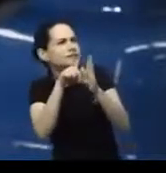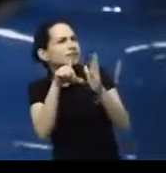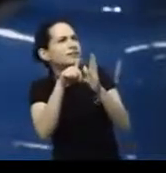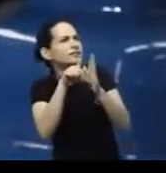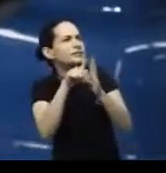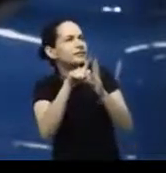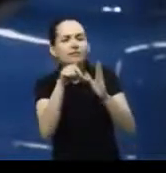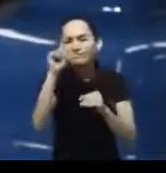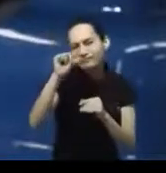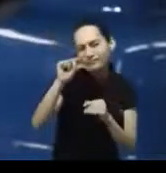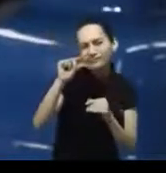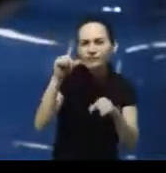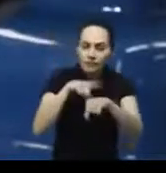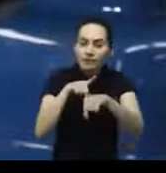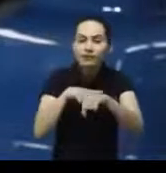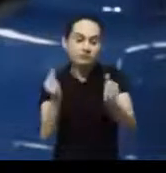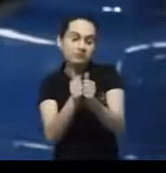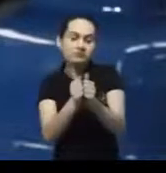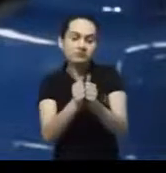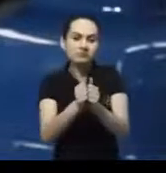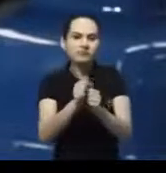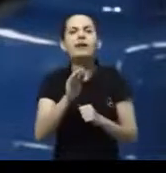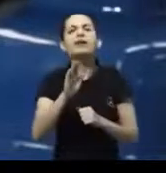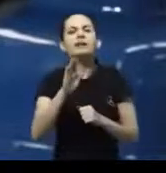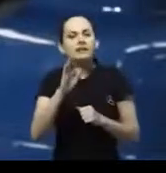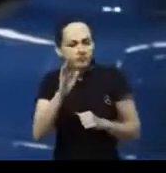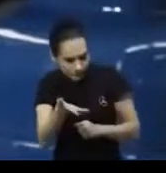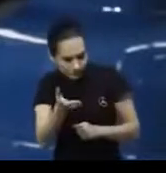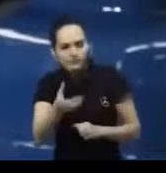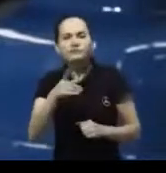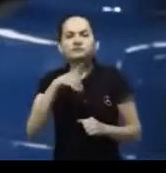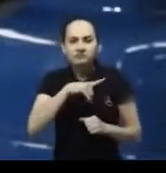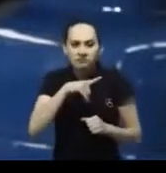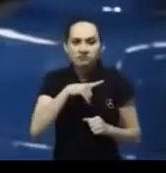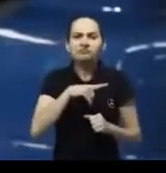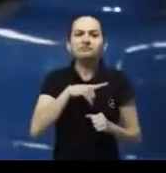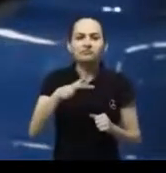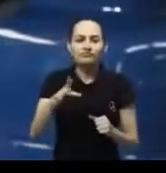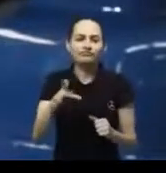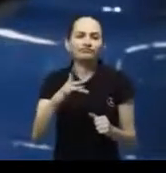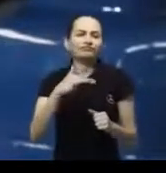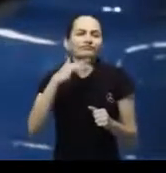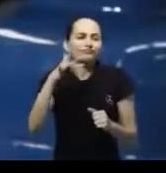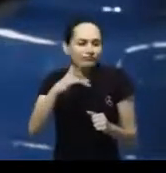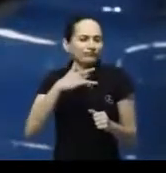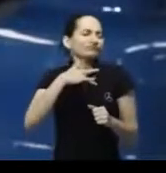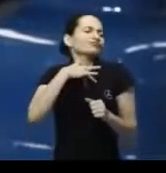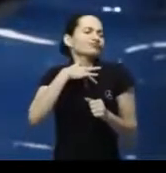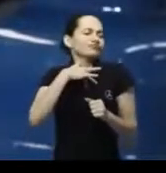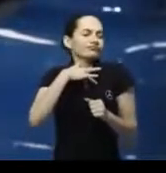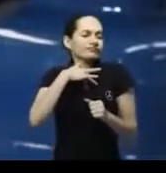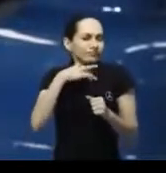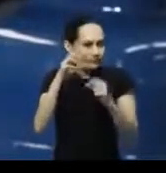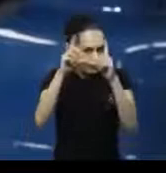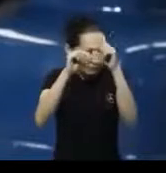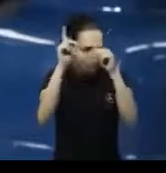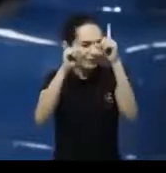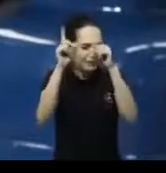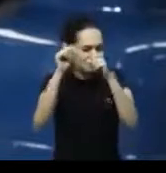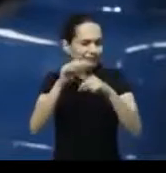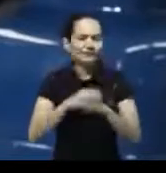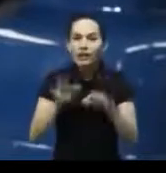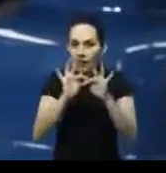que estão menos tempo conosco mas que já tiveram tempo suficiente para se apaixonar pela estrela